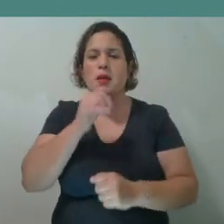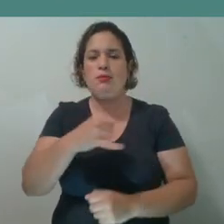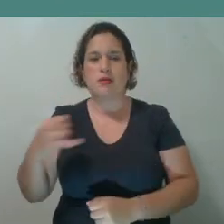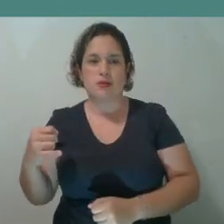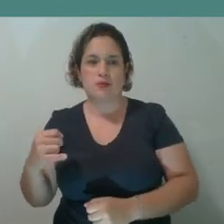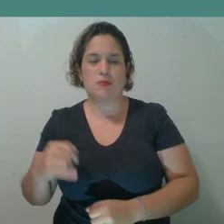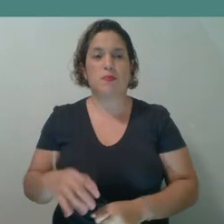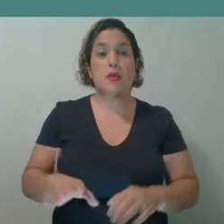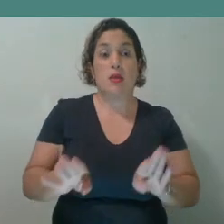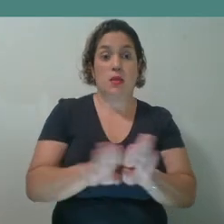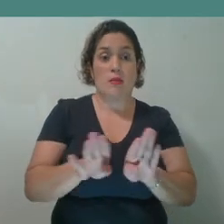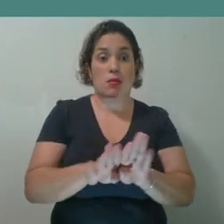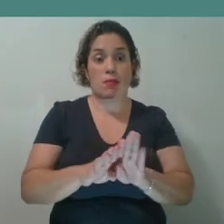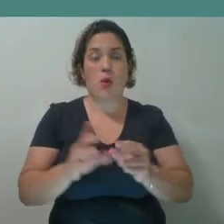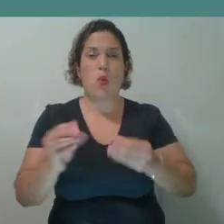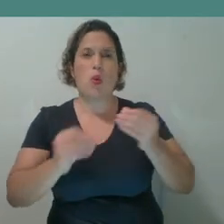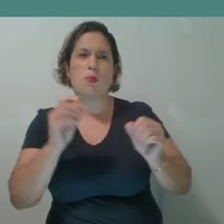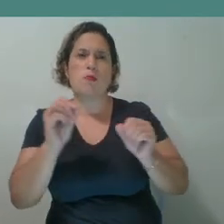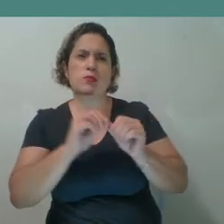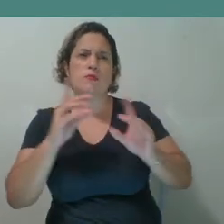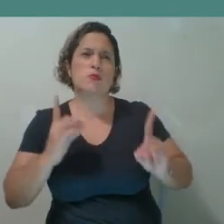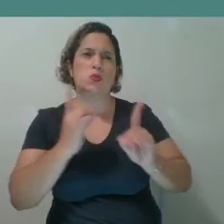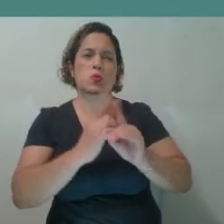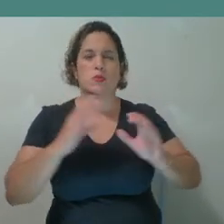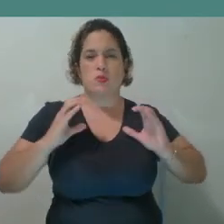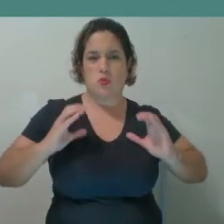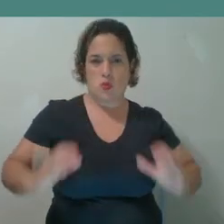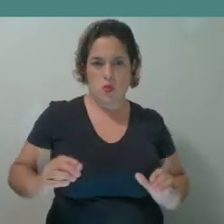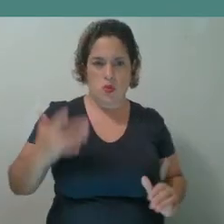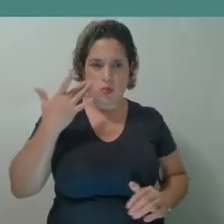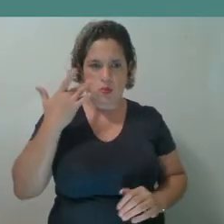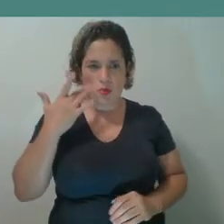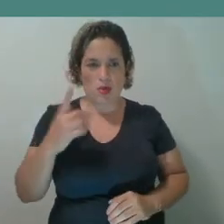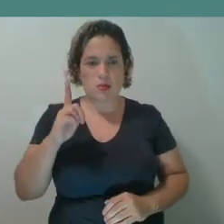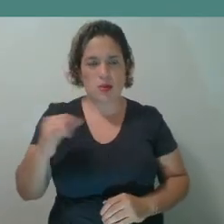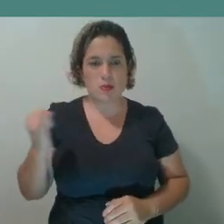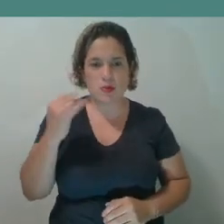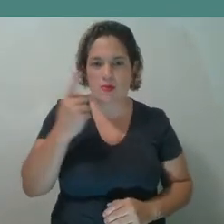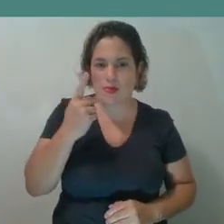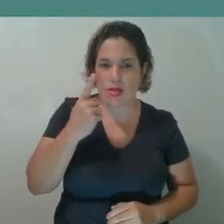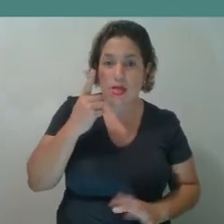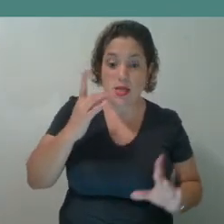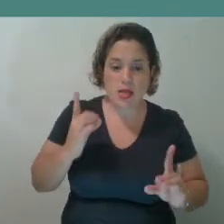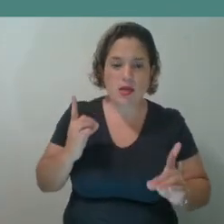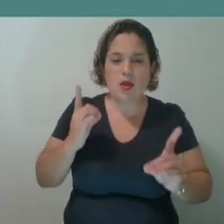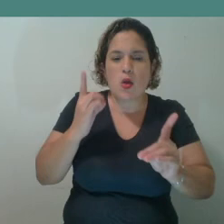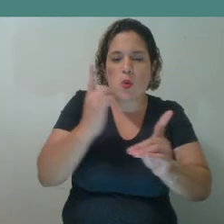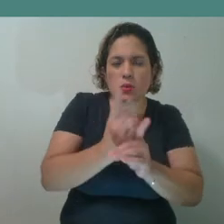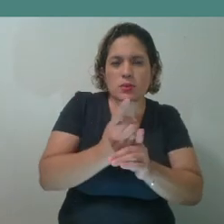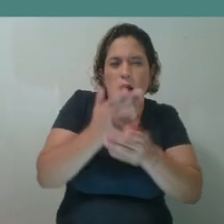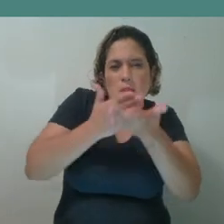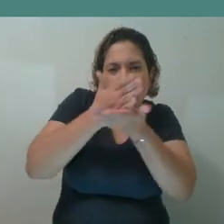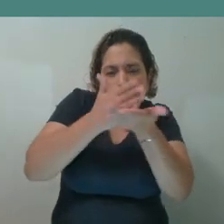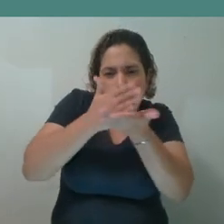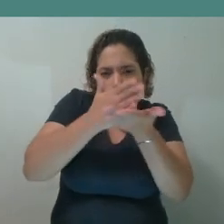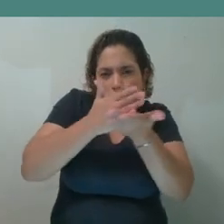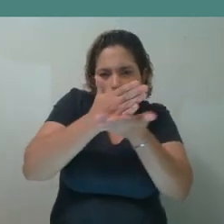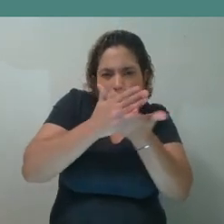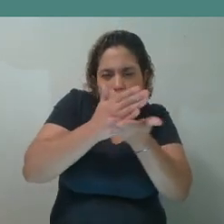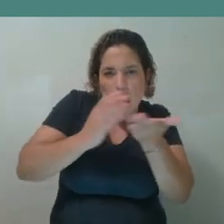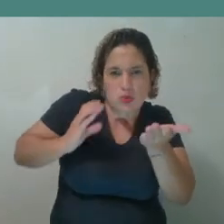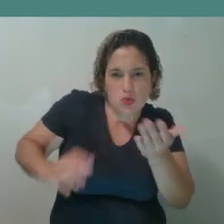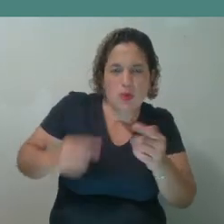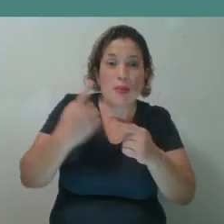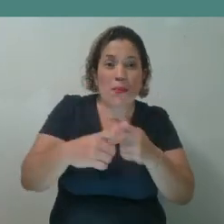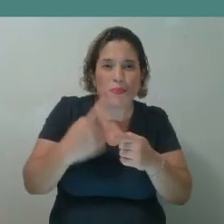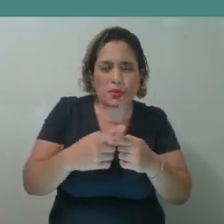Com relação ao estado das carcaças no momento da descoberta, então, as carcaças encontradas pela metade pode ser devido aos coiotes